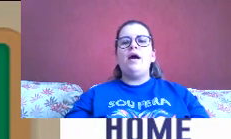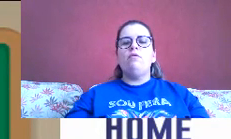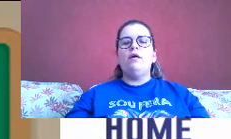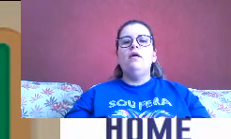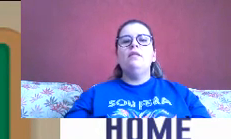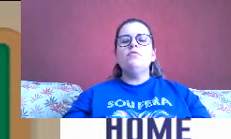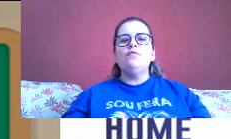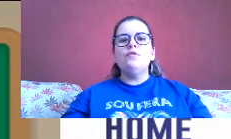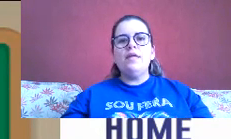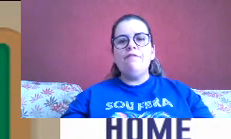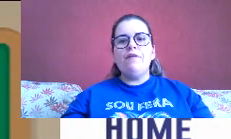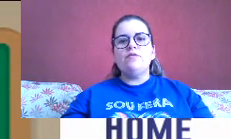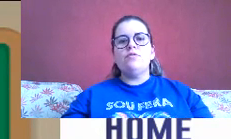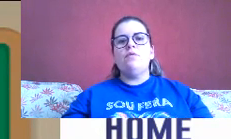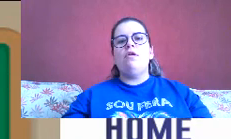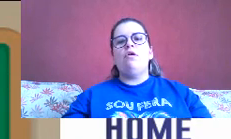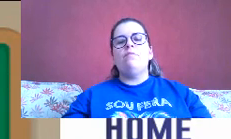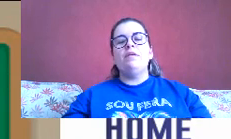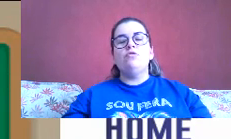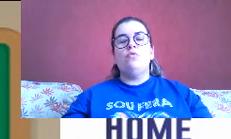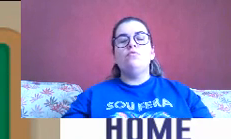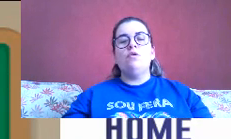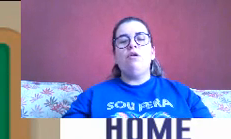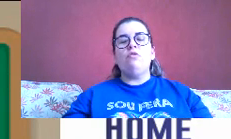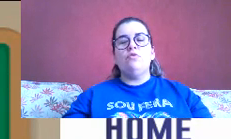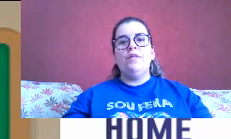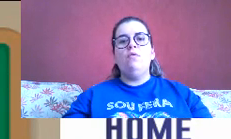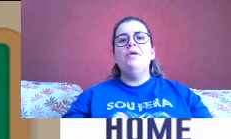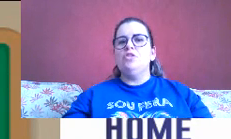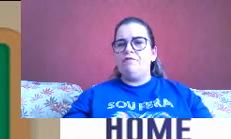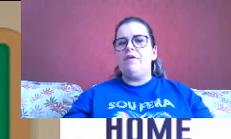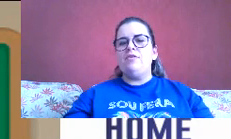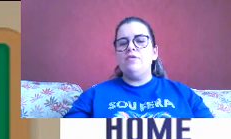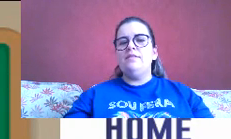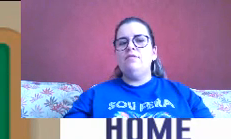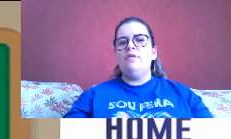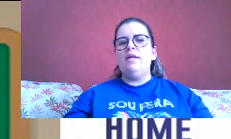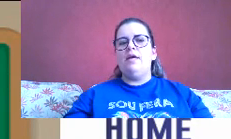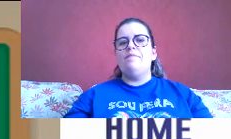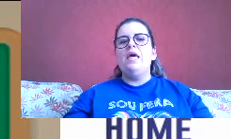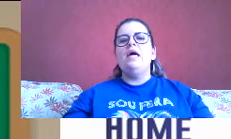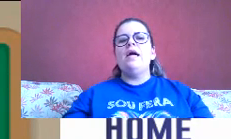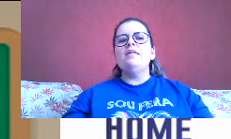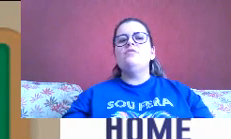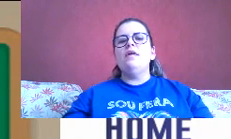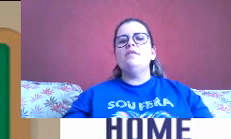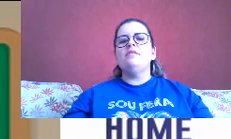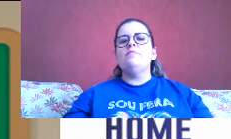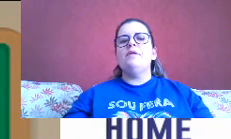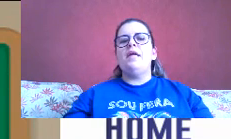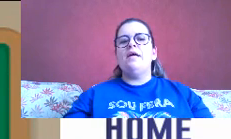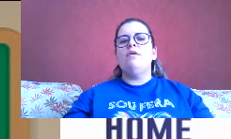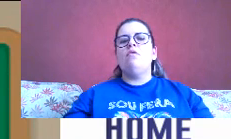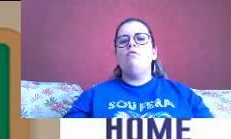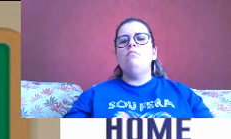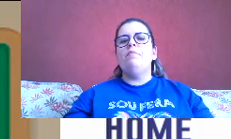durante a aula então se você fez o seu herói pensou do seu herói do seu vilão já faz o desenho dele aí caso tenha se